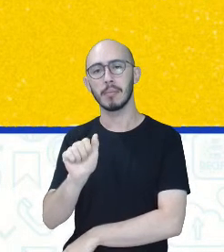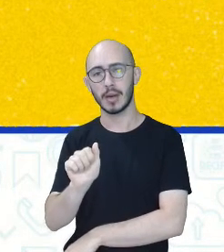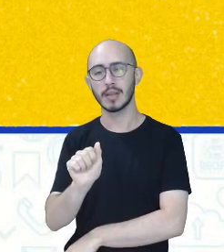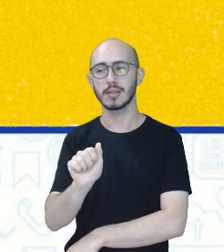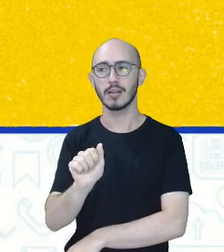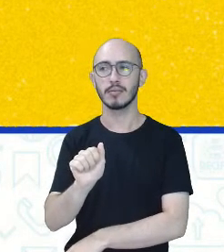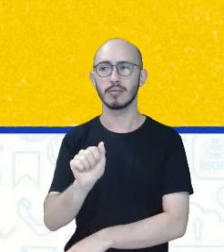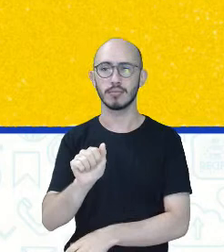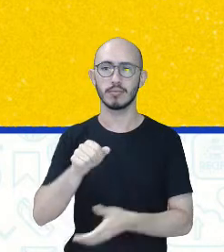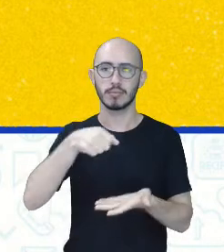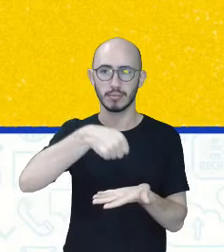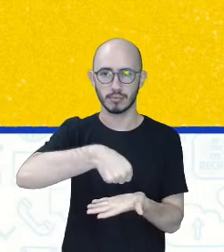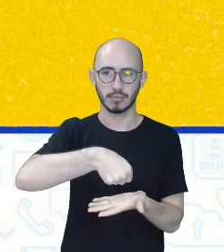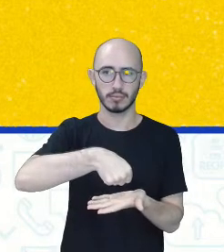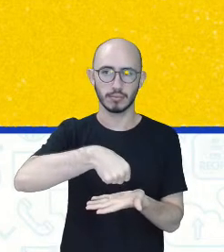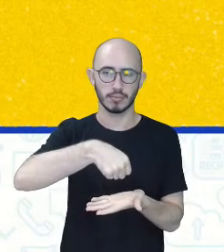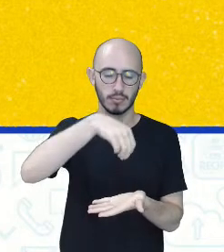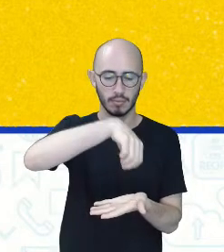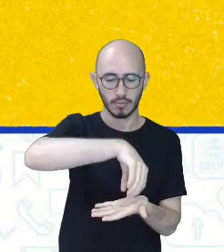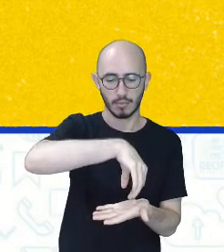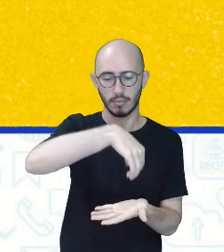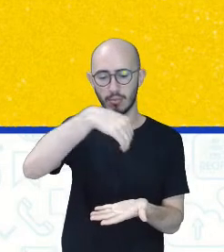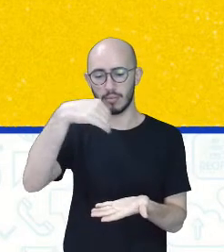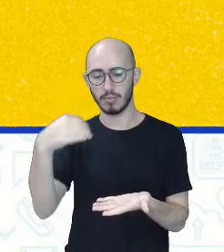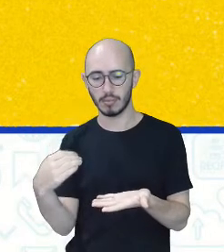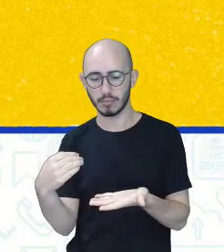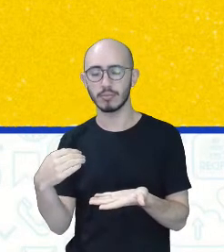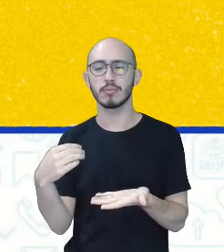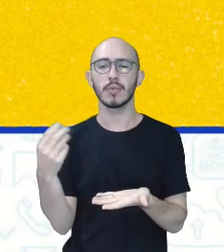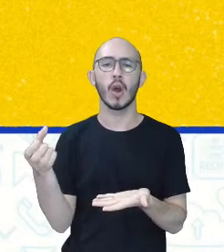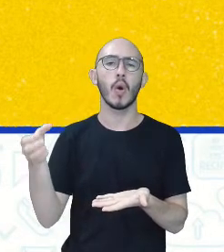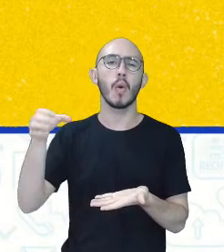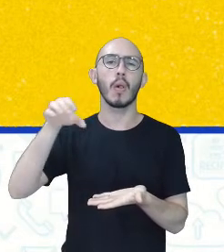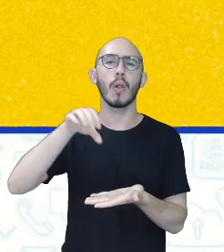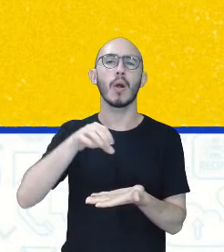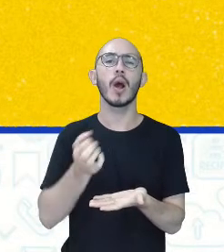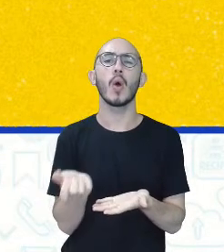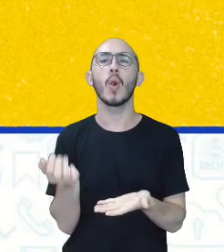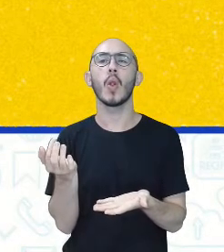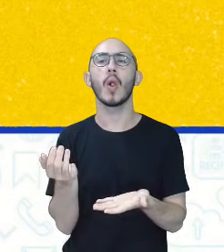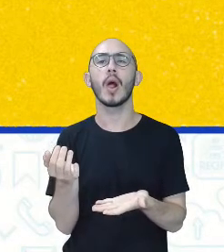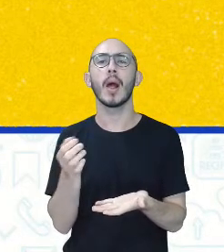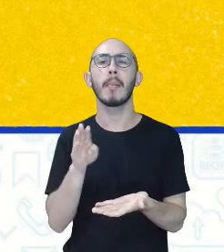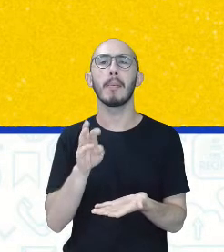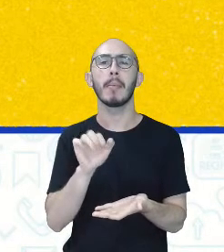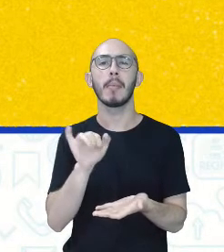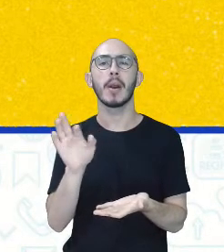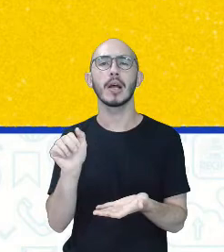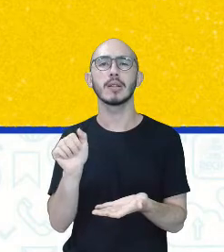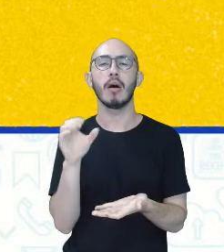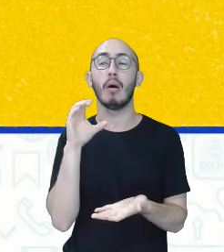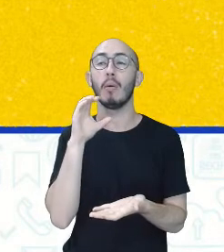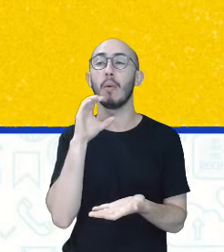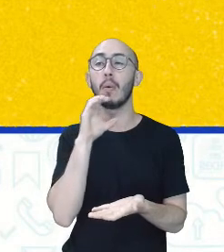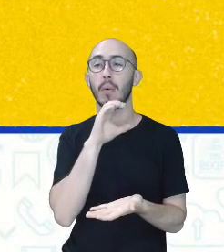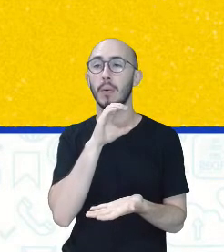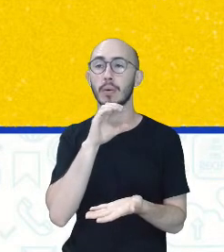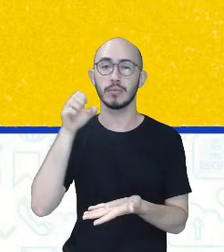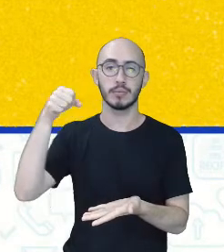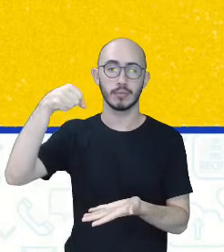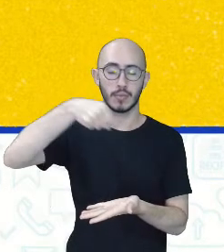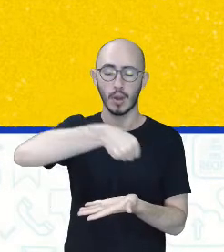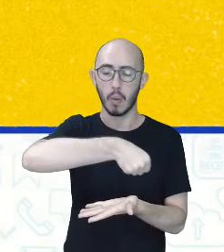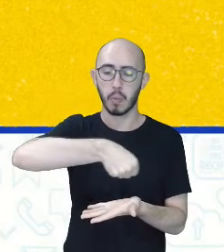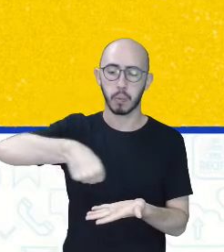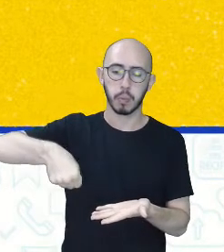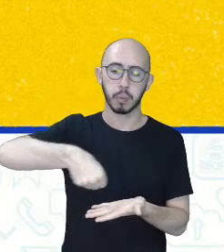era levantada, se colocava a brasa lá dentro. Quando estava aquecido, começava a